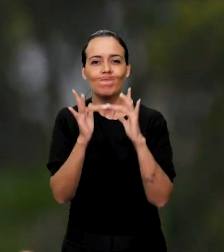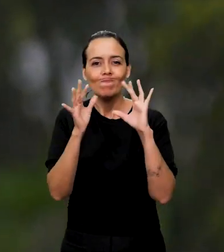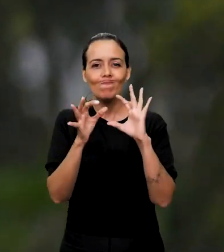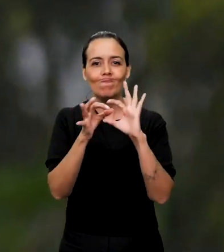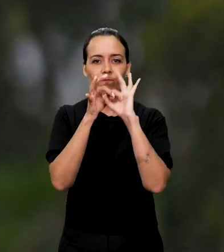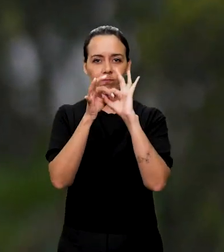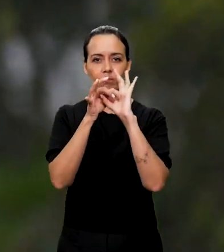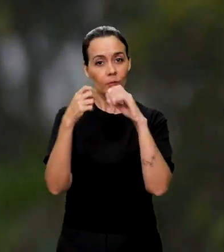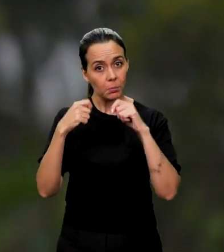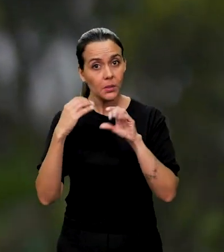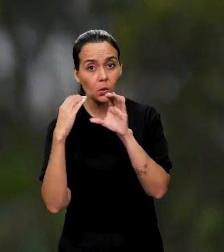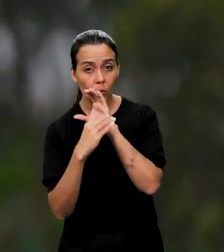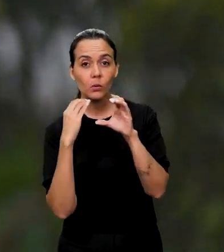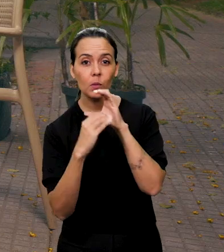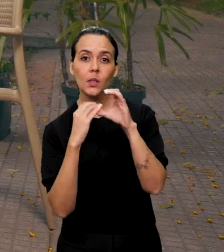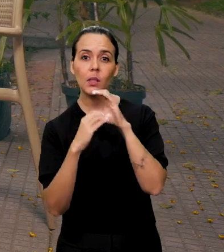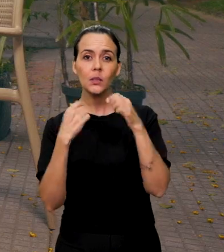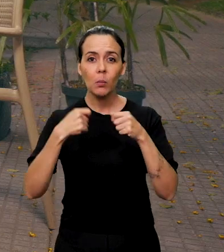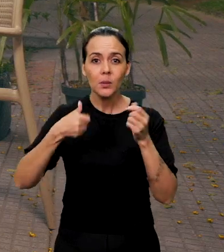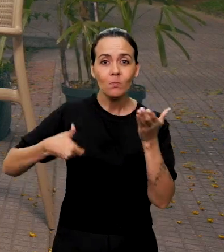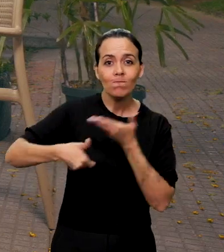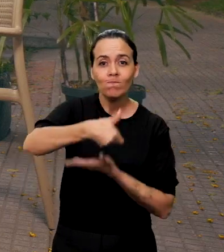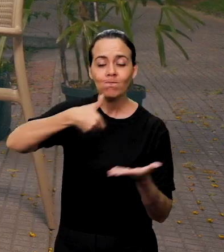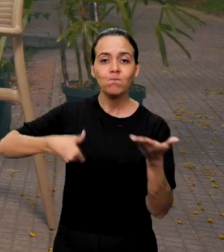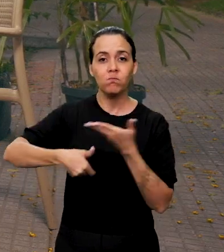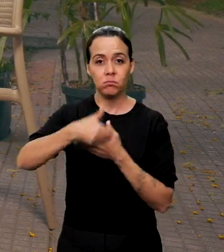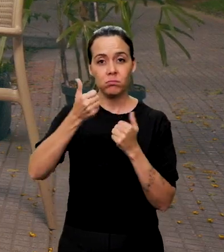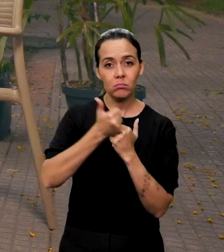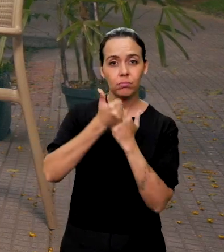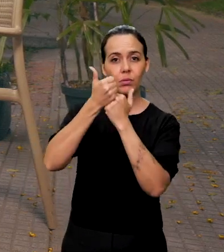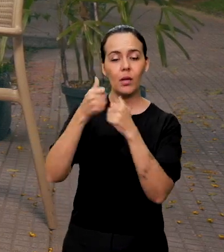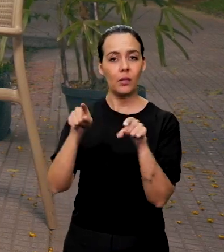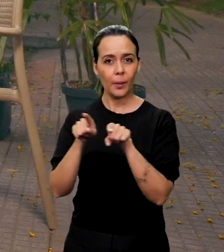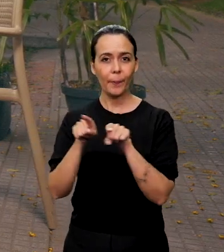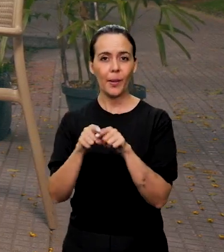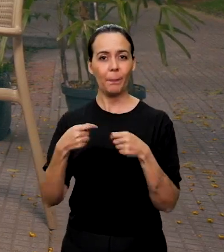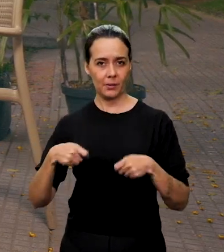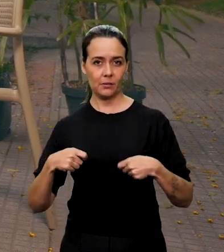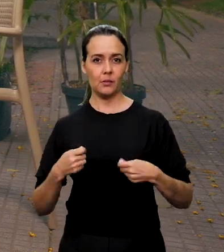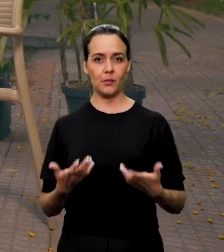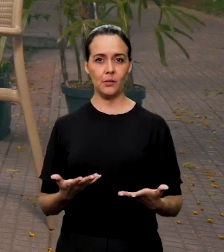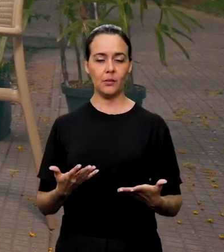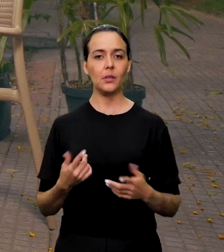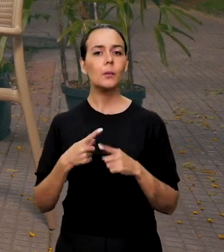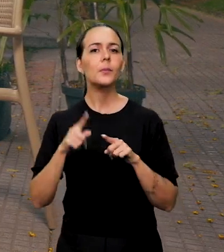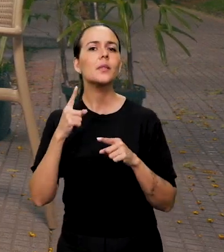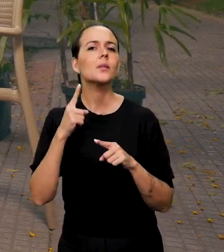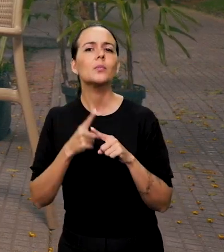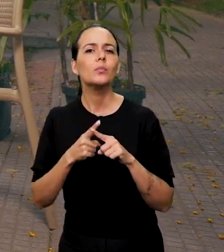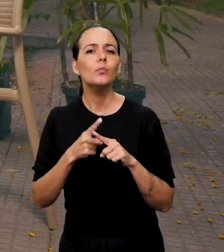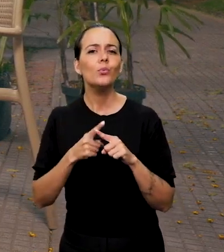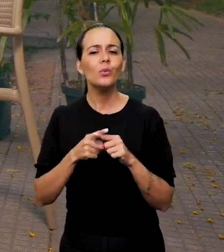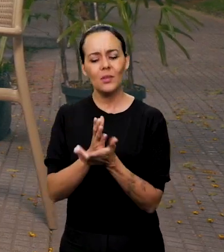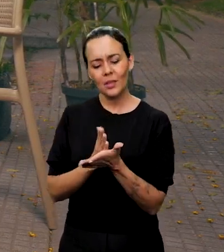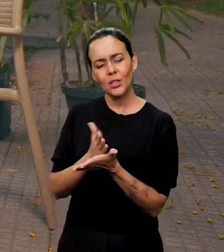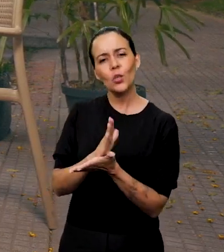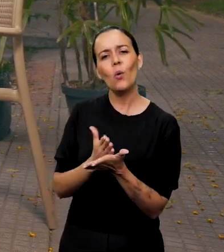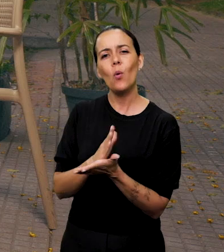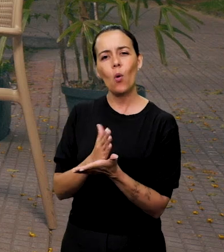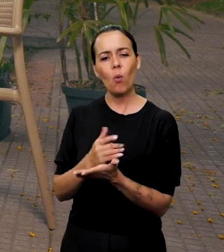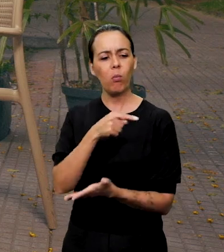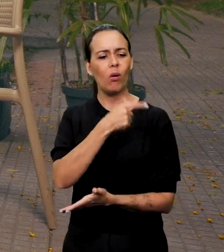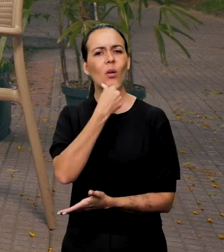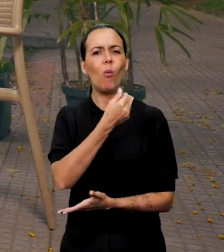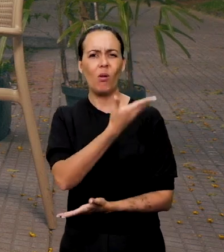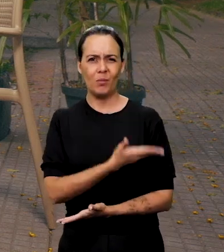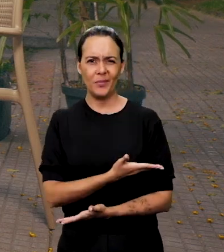essa comunicação, receber esse suporte de uma maneira equivalente. Mas por que isso incomodaria o companheiro? Onde que a